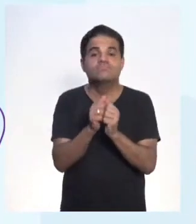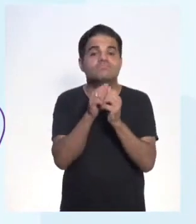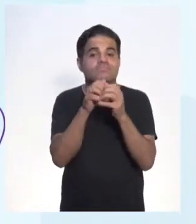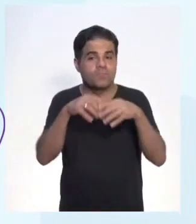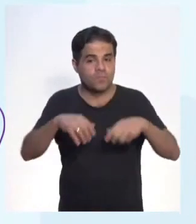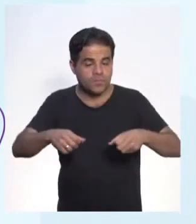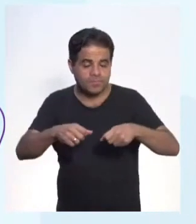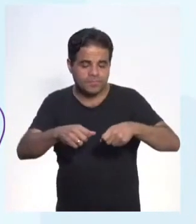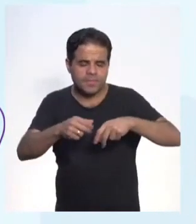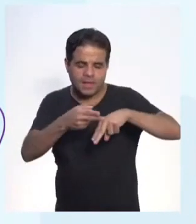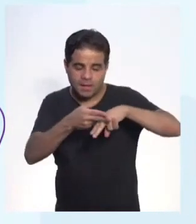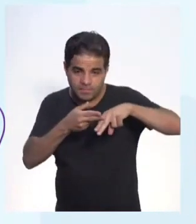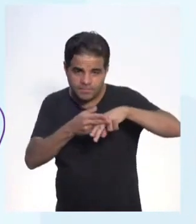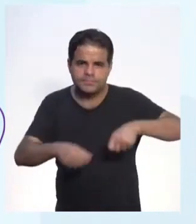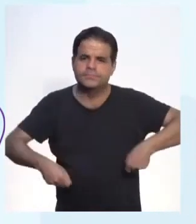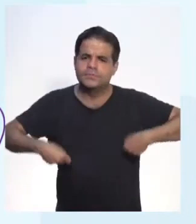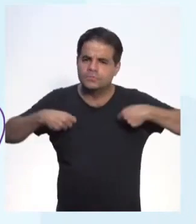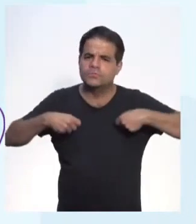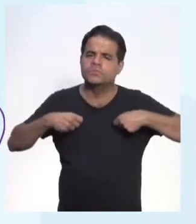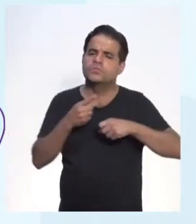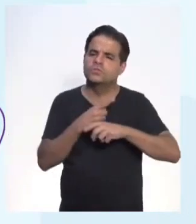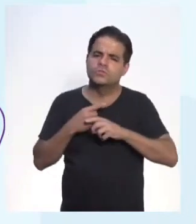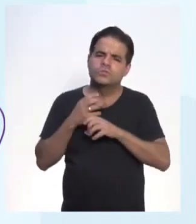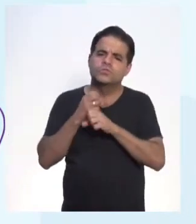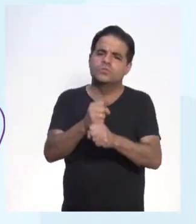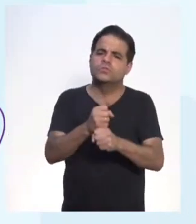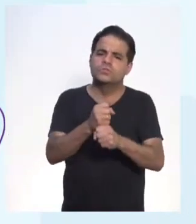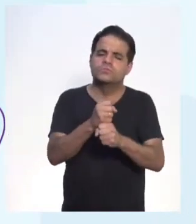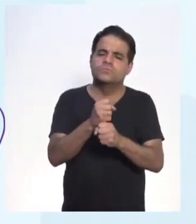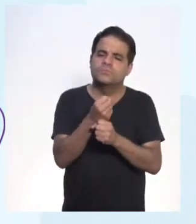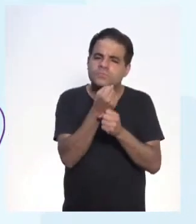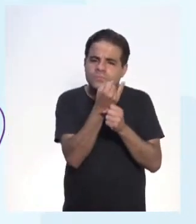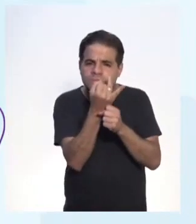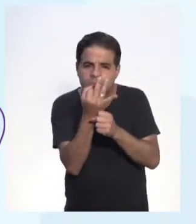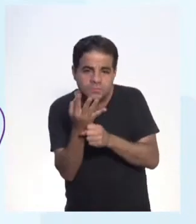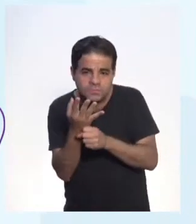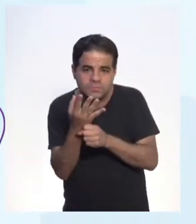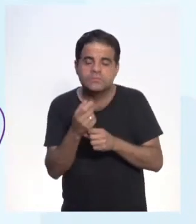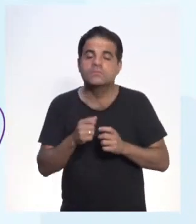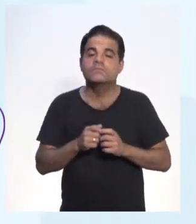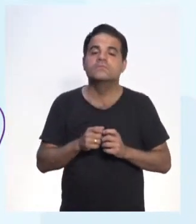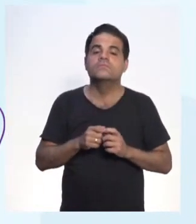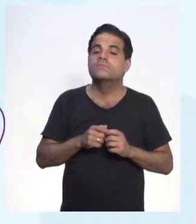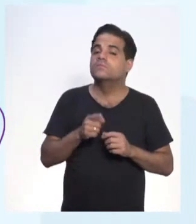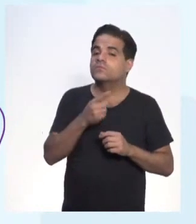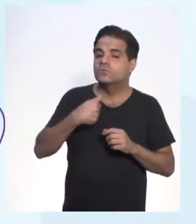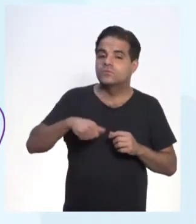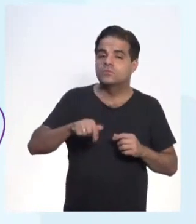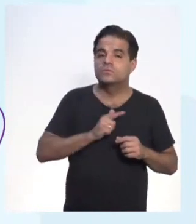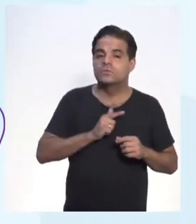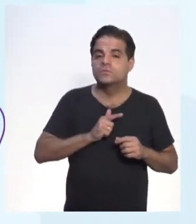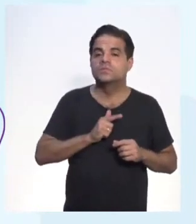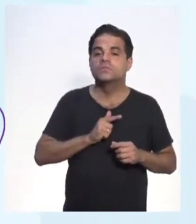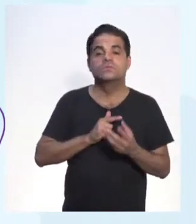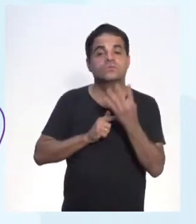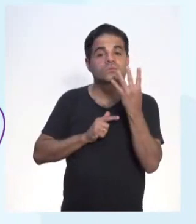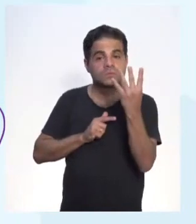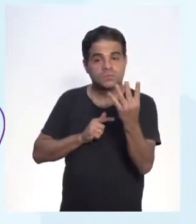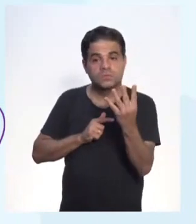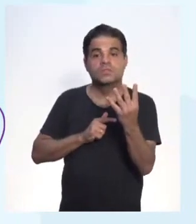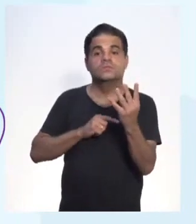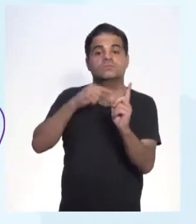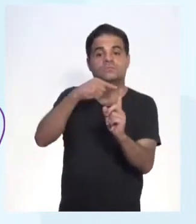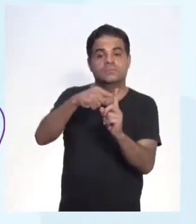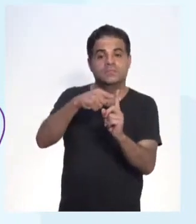das bermudas e nós somamos essas quantidades. Então, nós tivemos 4